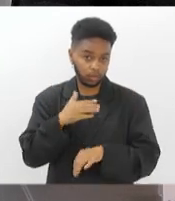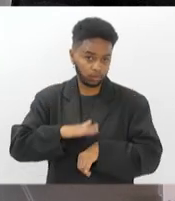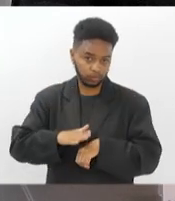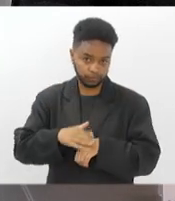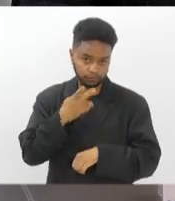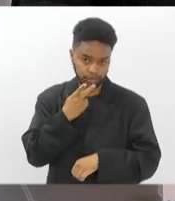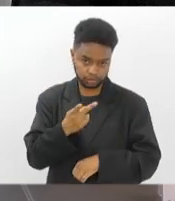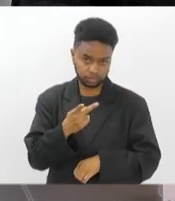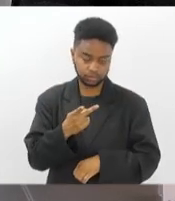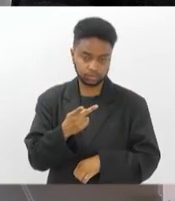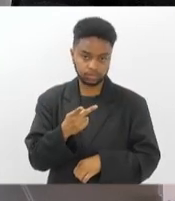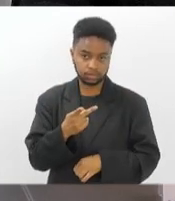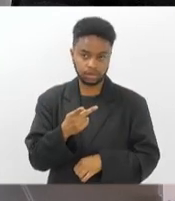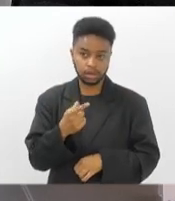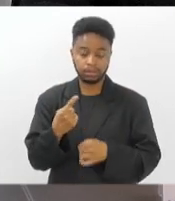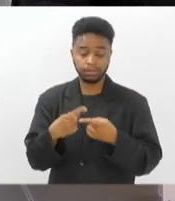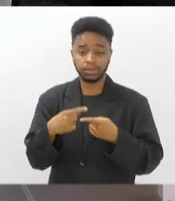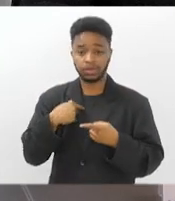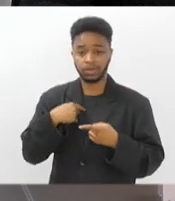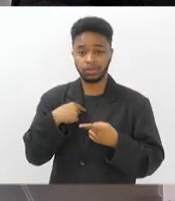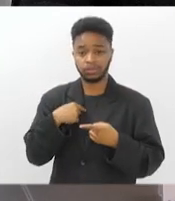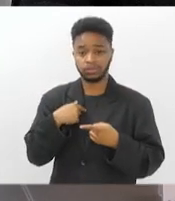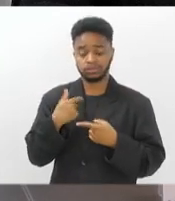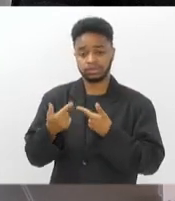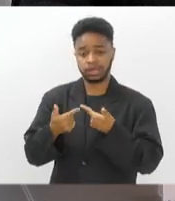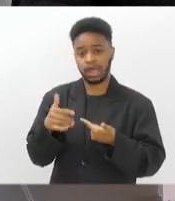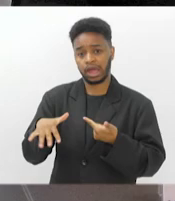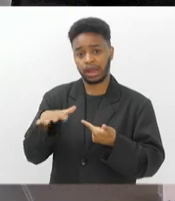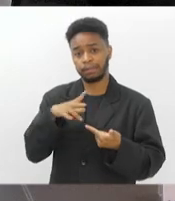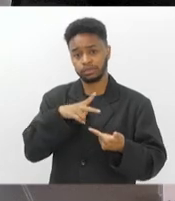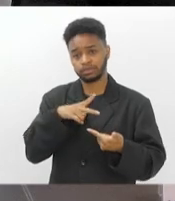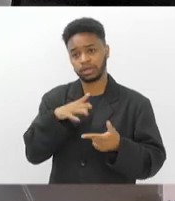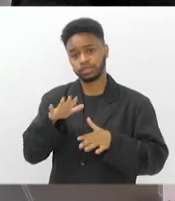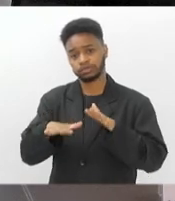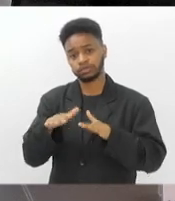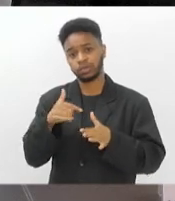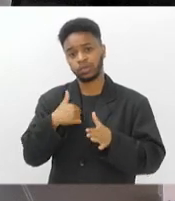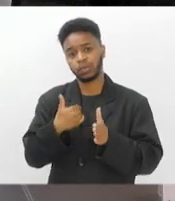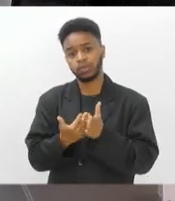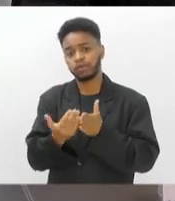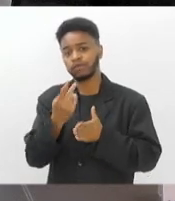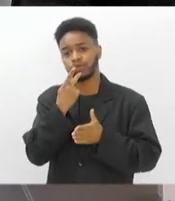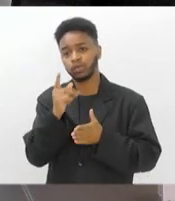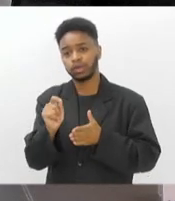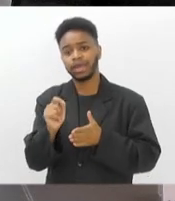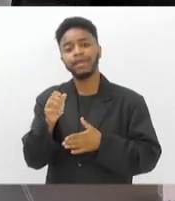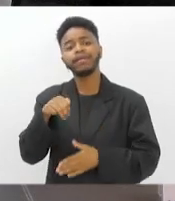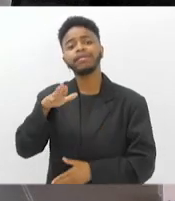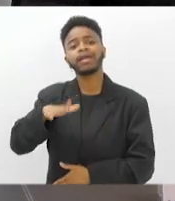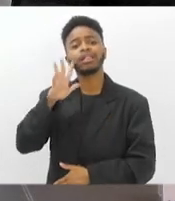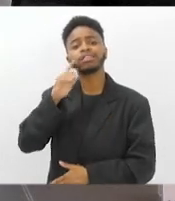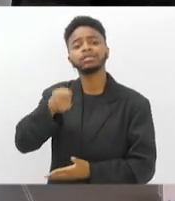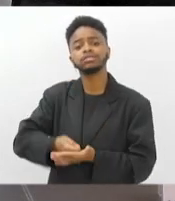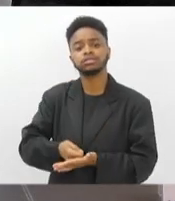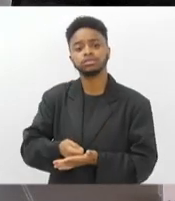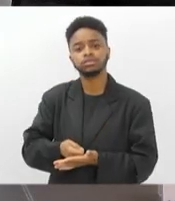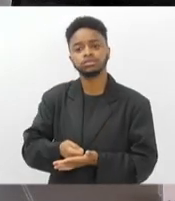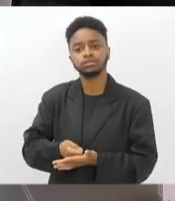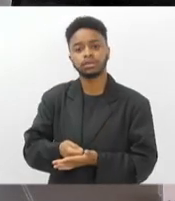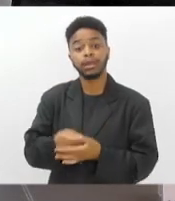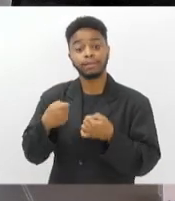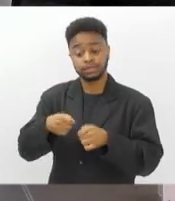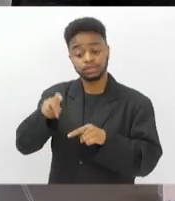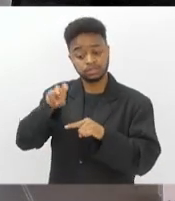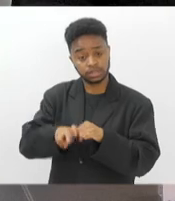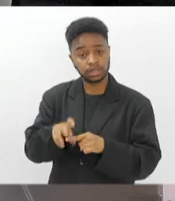dizendo é que eu eu vim do setor privado Eu Eu muitas vezes eu pensava assim quem decide senta e